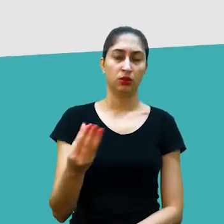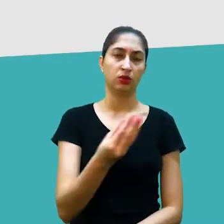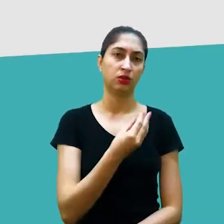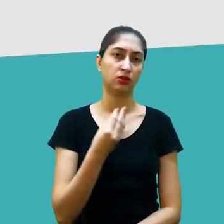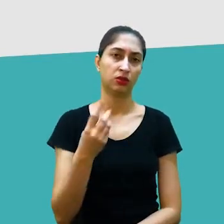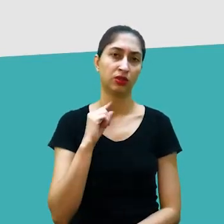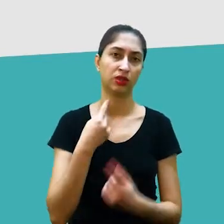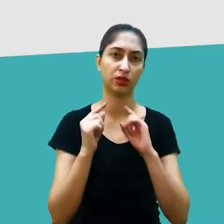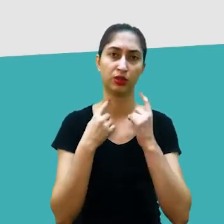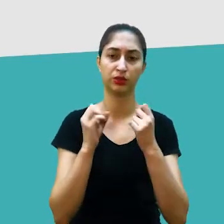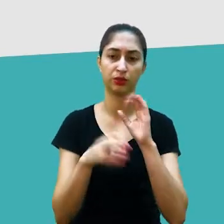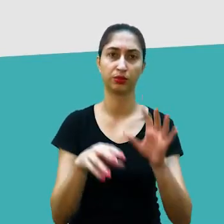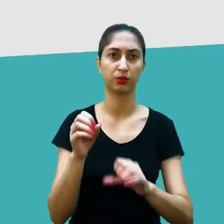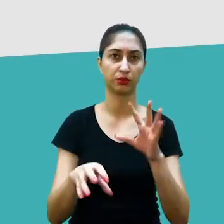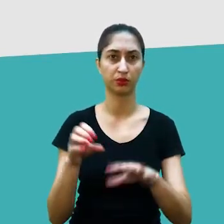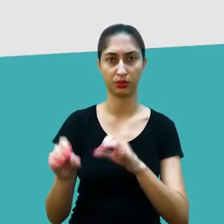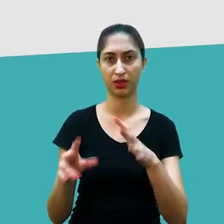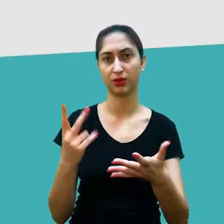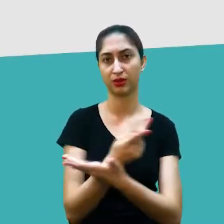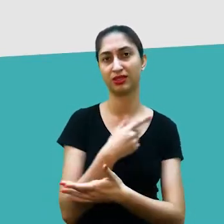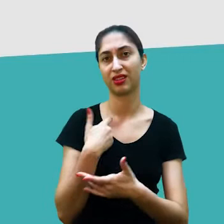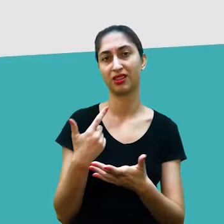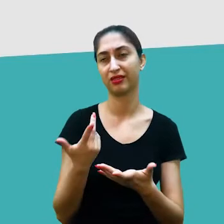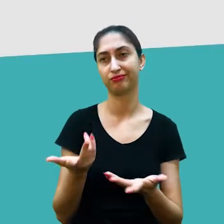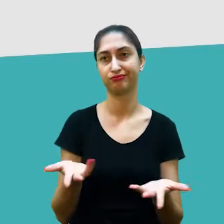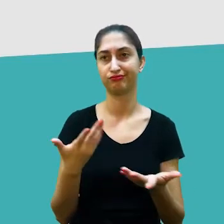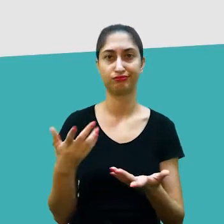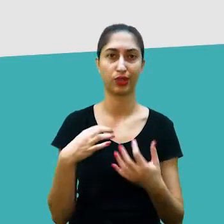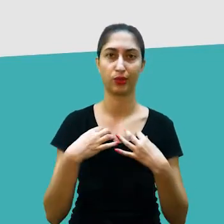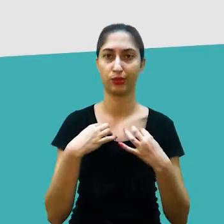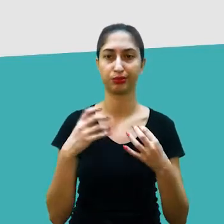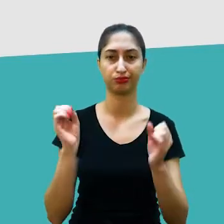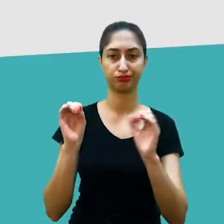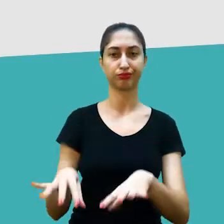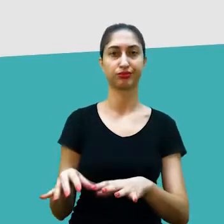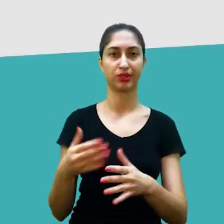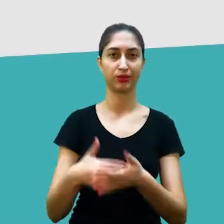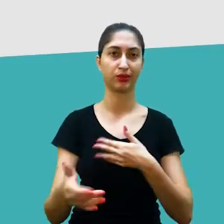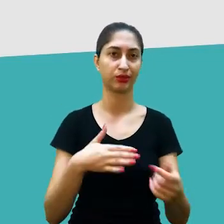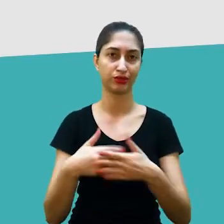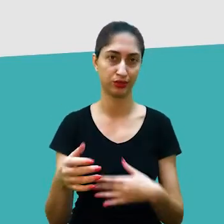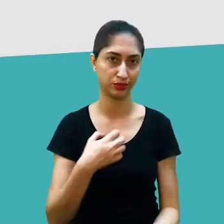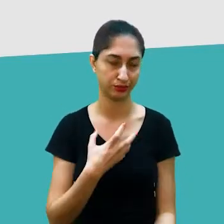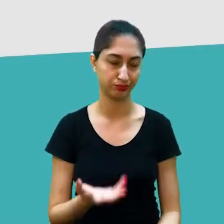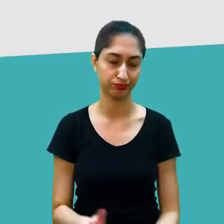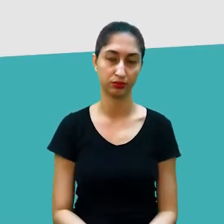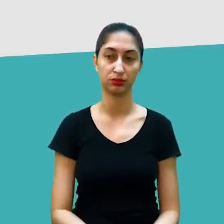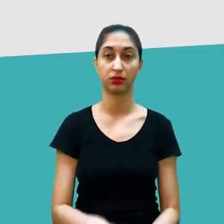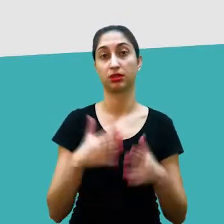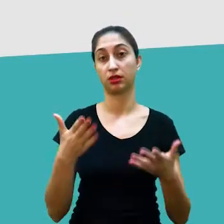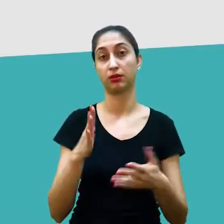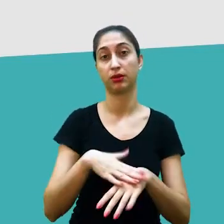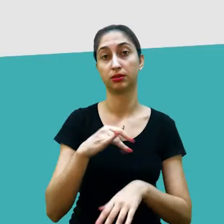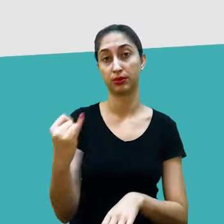de lixo que é feito com descarte errado das roupas e de tudo isso. Então, eu acho que um dos fatores mais importantes